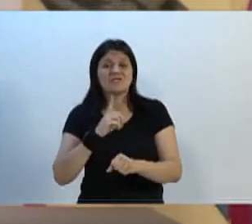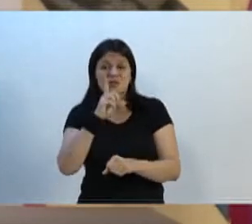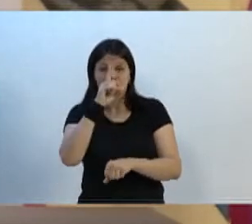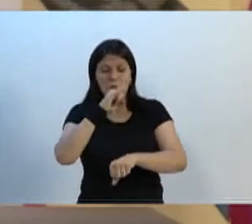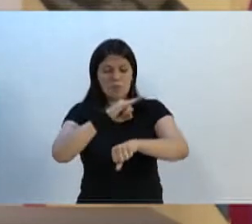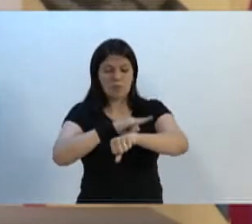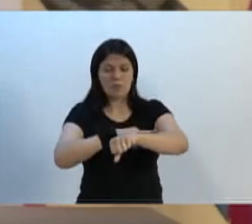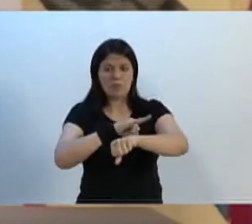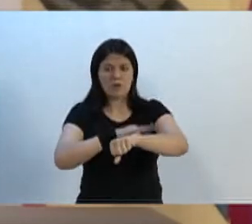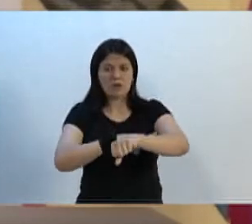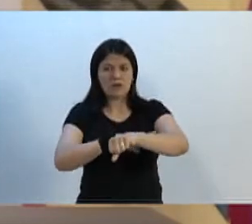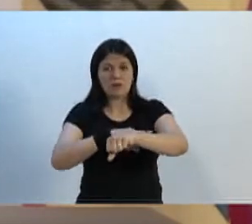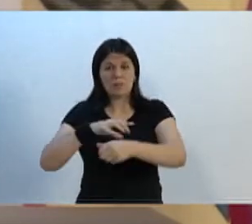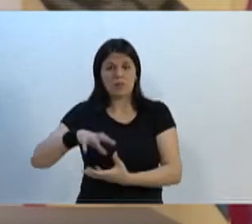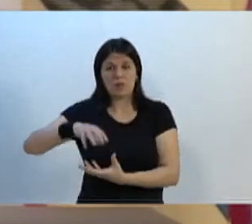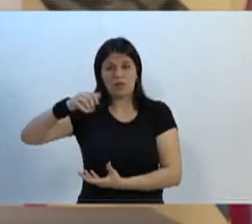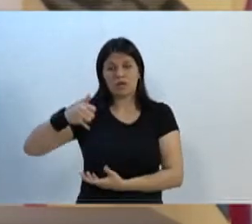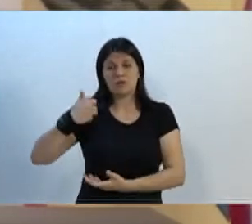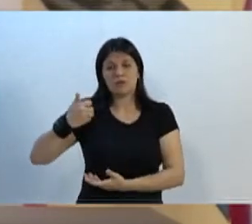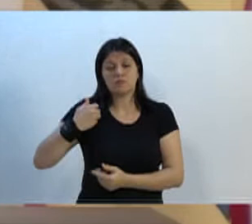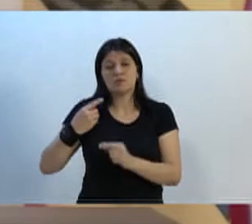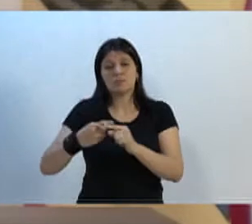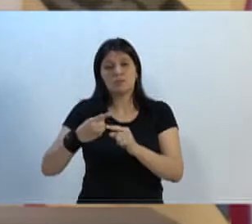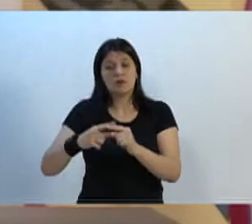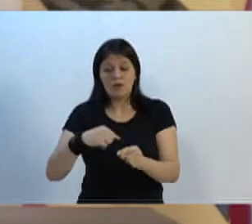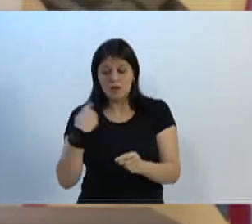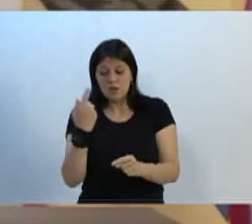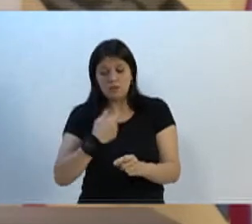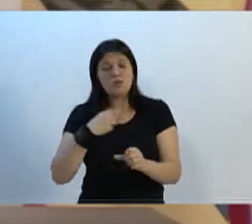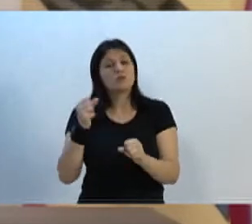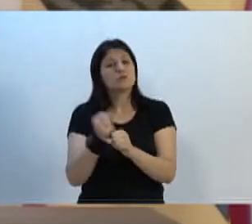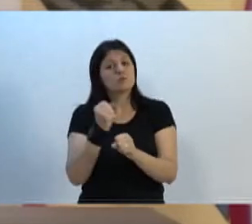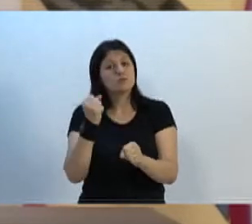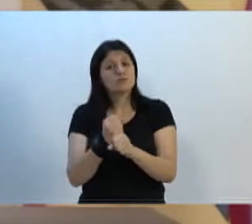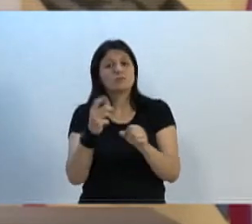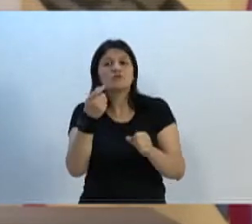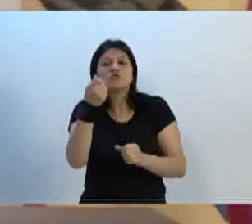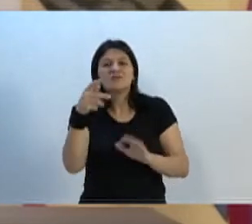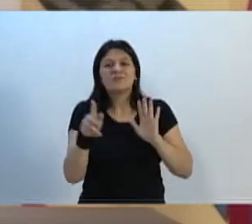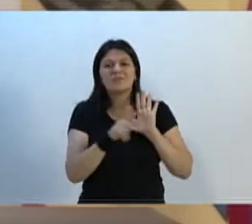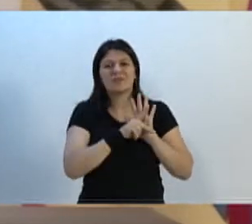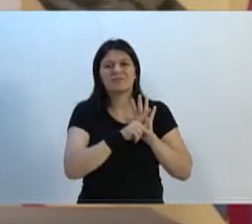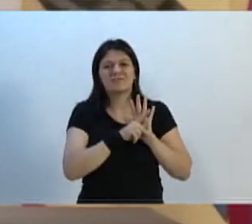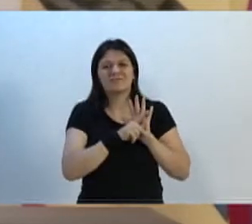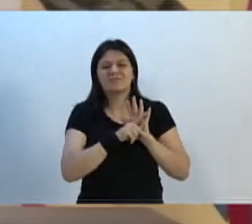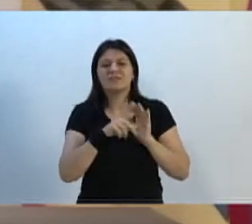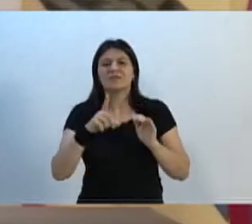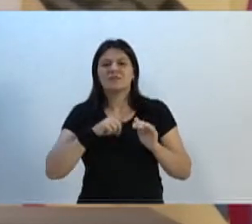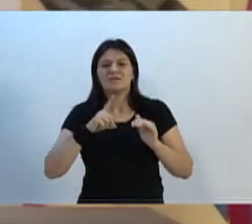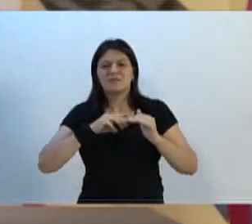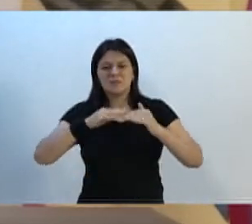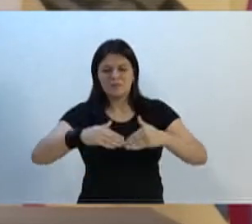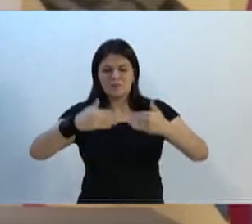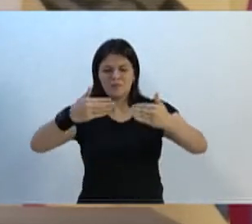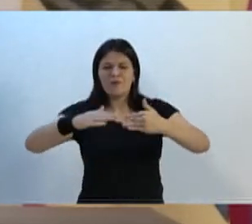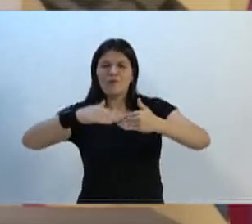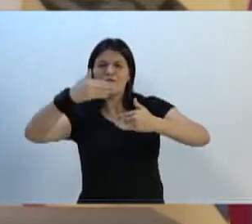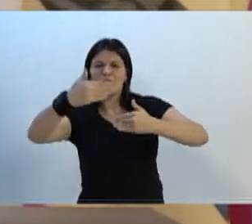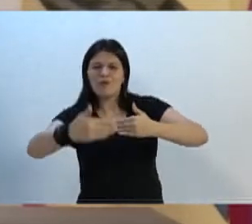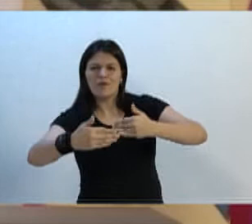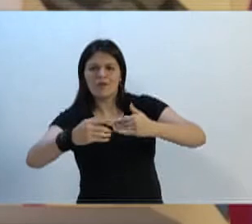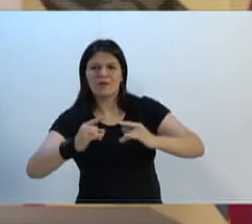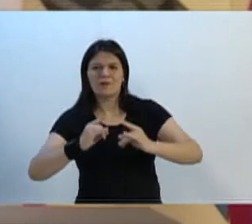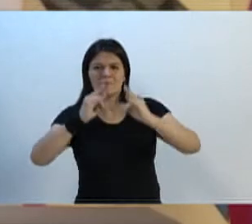para adultos porque nós construímos com recursos próprios nós temos a parte externa do prédio que foi